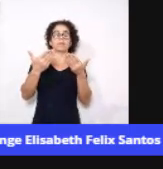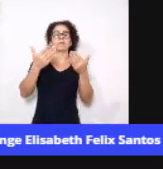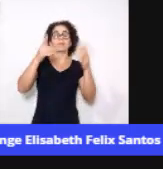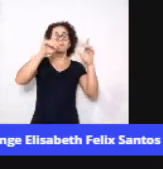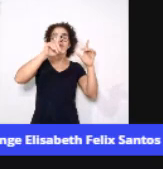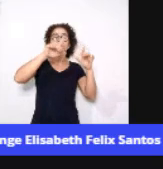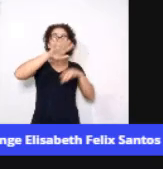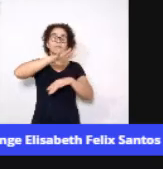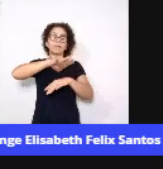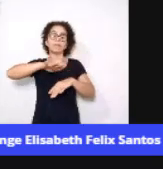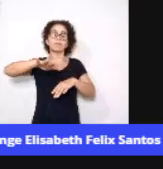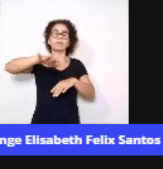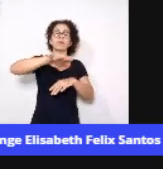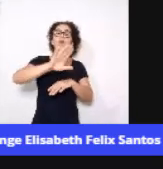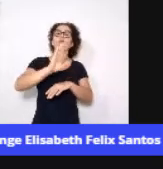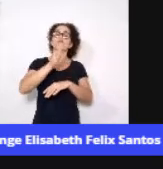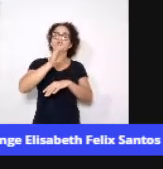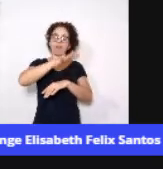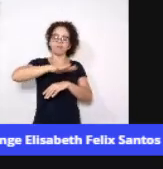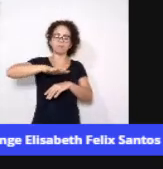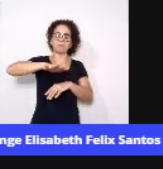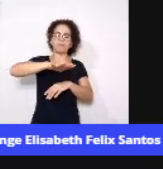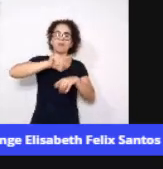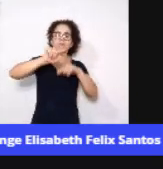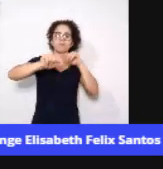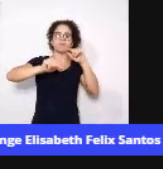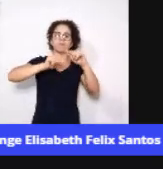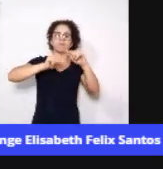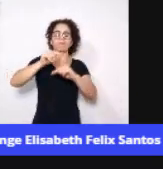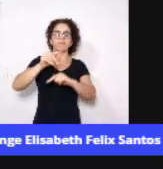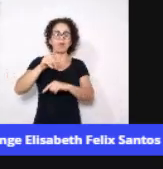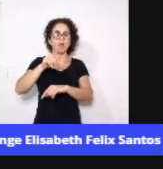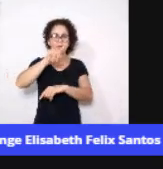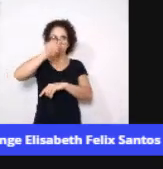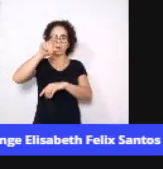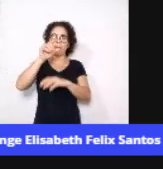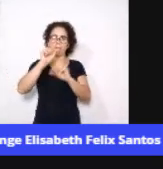espaço de trabalho. Como vocês podem observar,